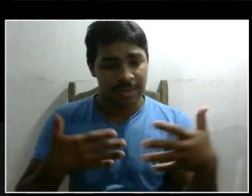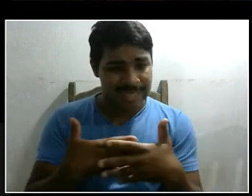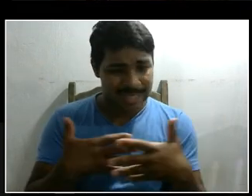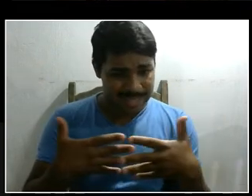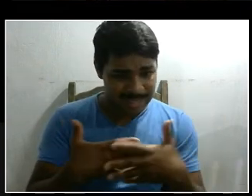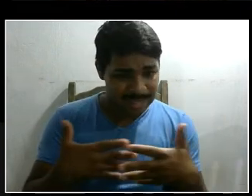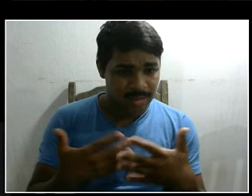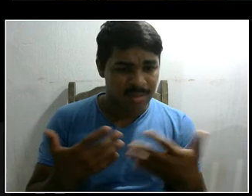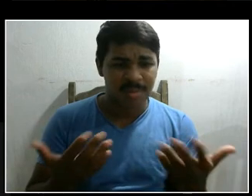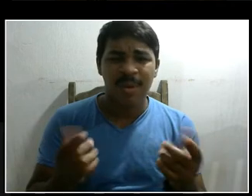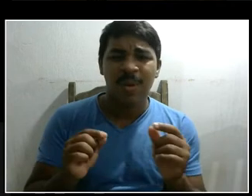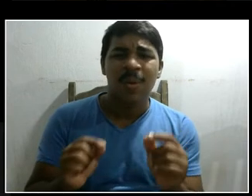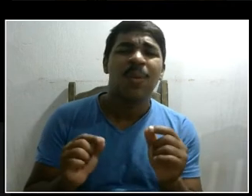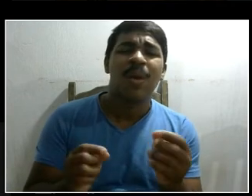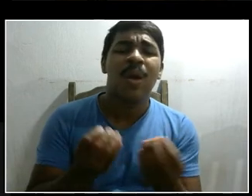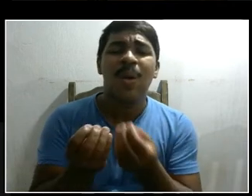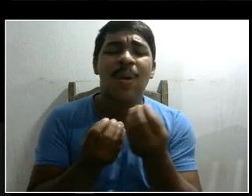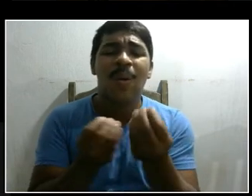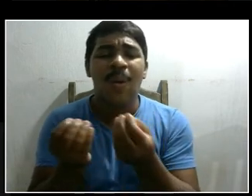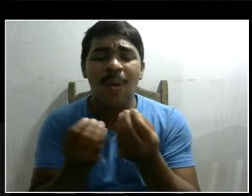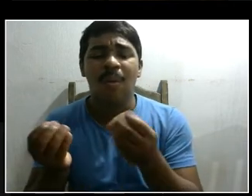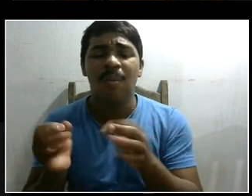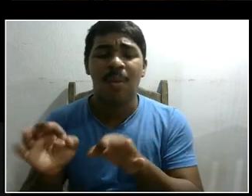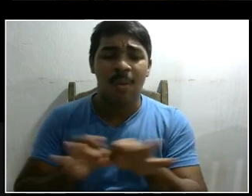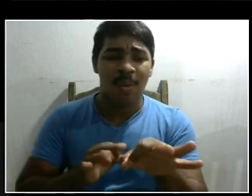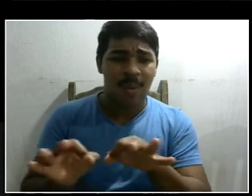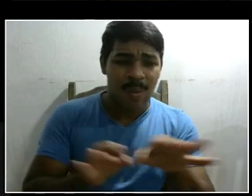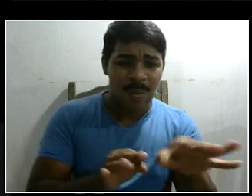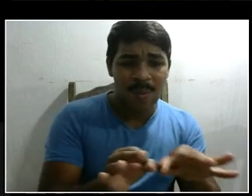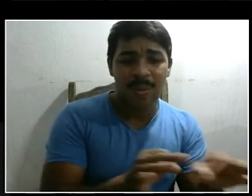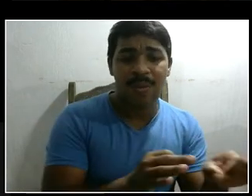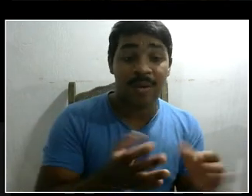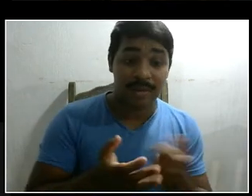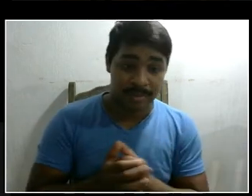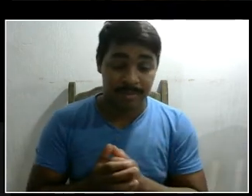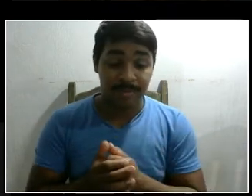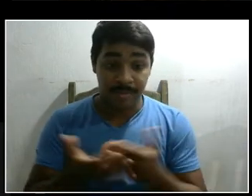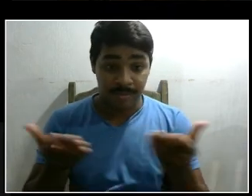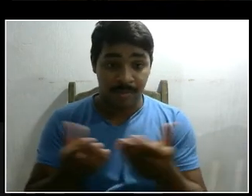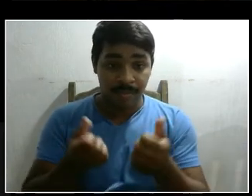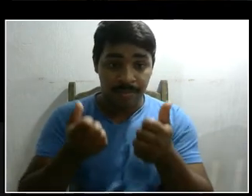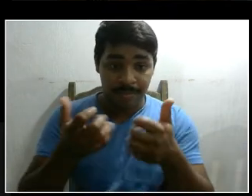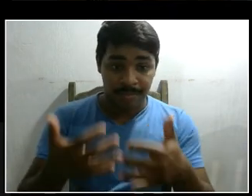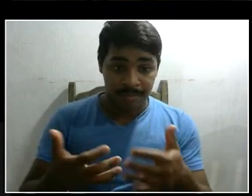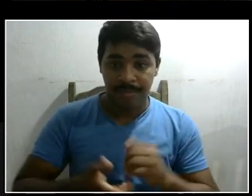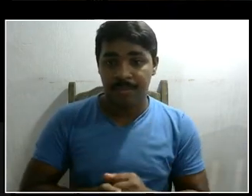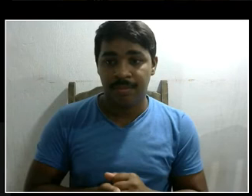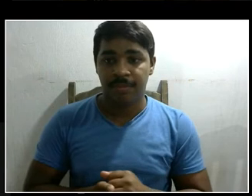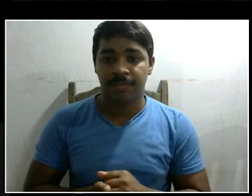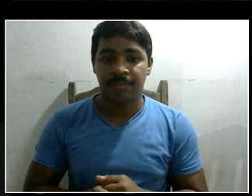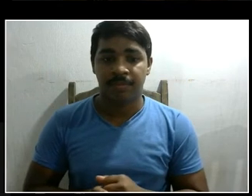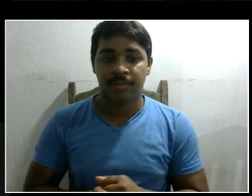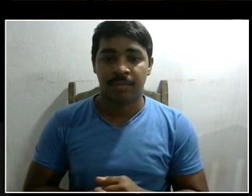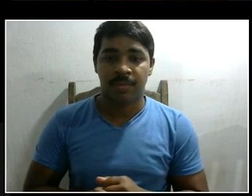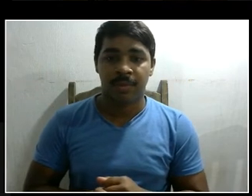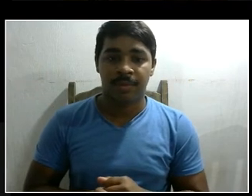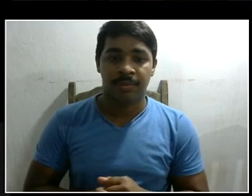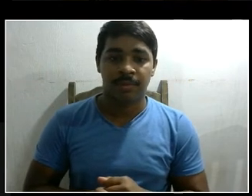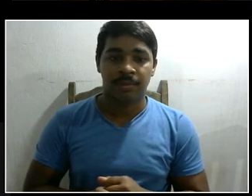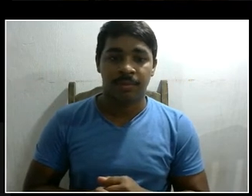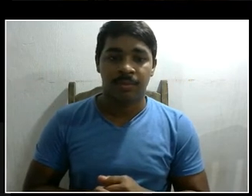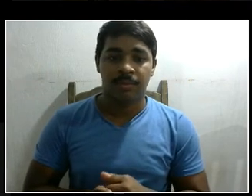um pouquinho sobre os níveis de organização biológica que vocês estudaram também lá no início do ano, certo? Então, nós estudamos que um grupo